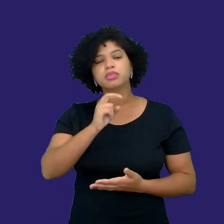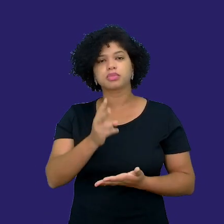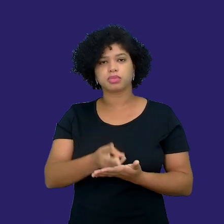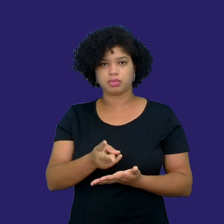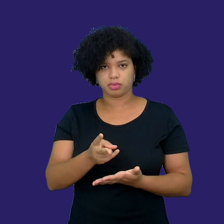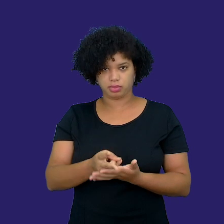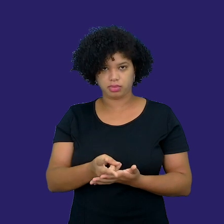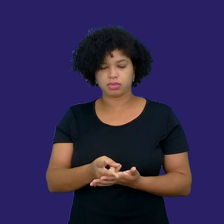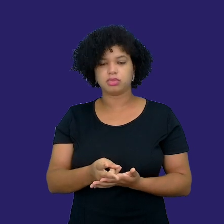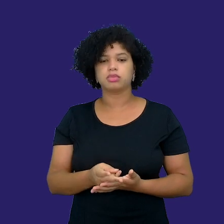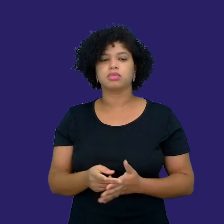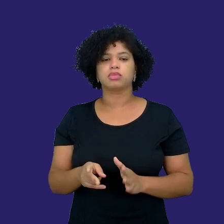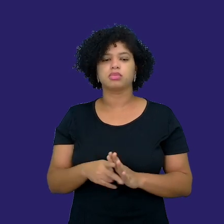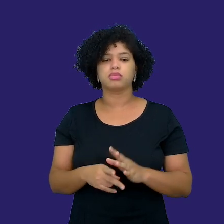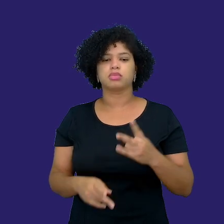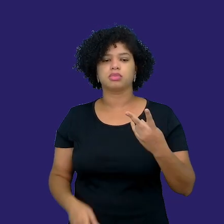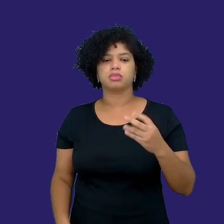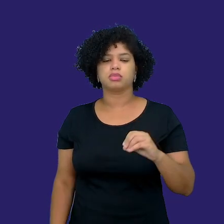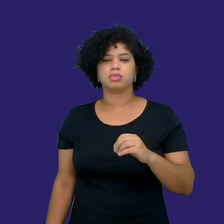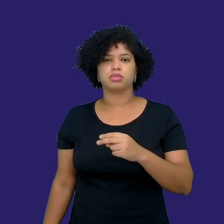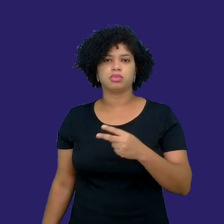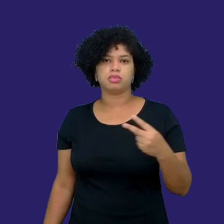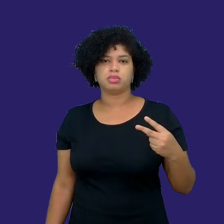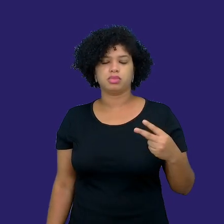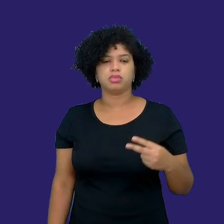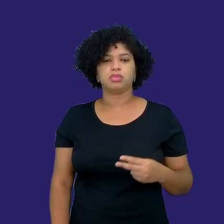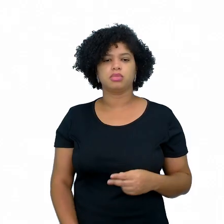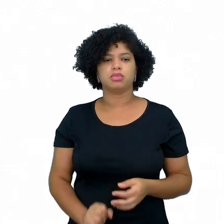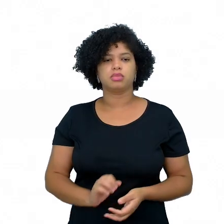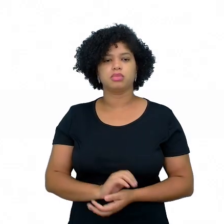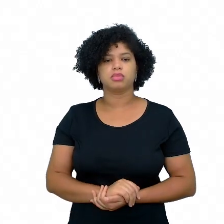de 2022.